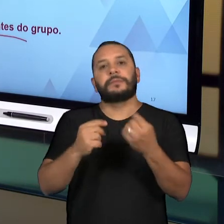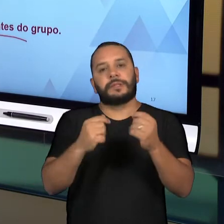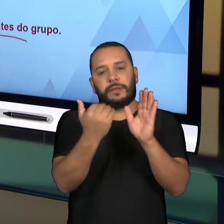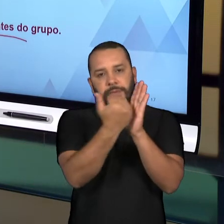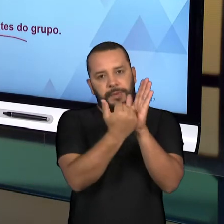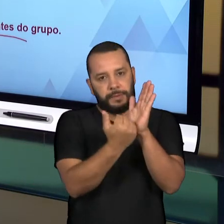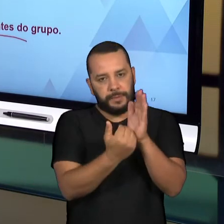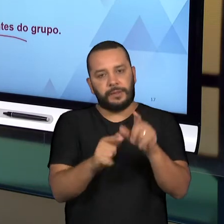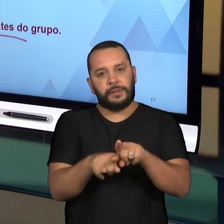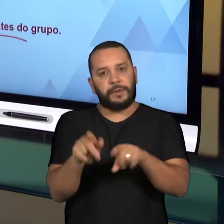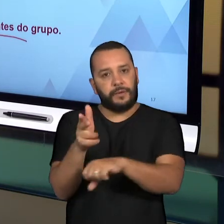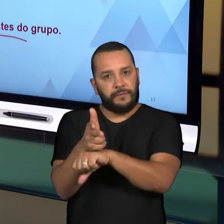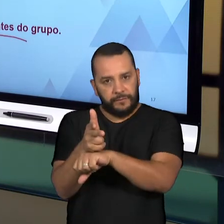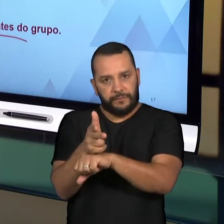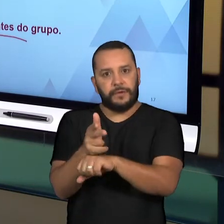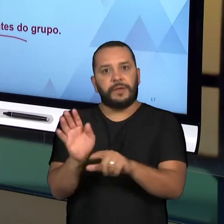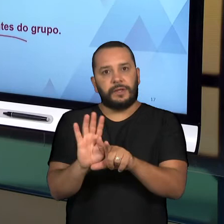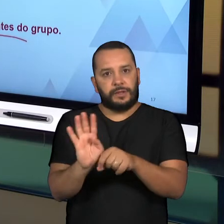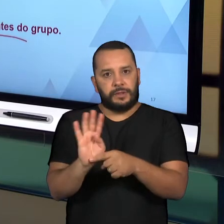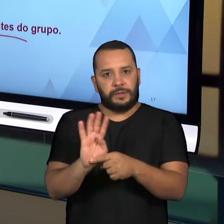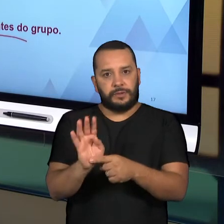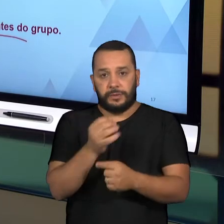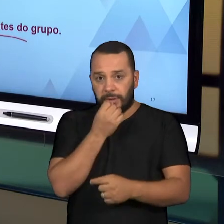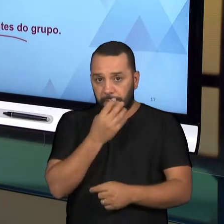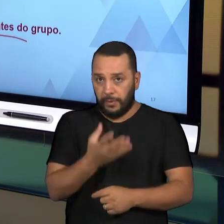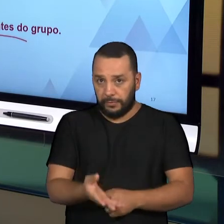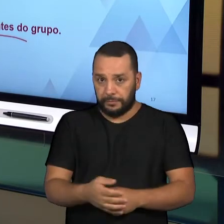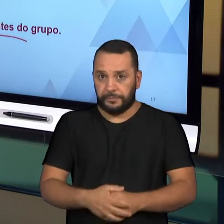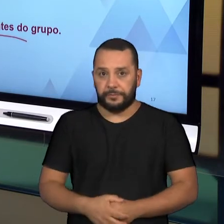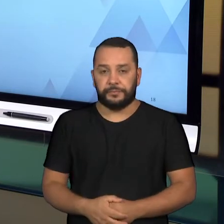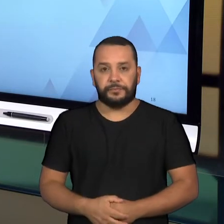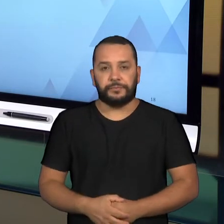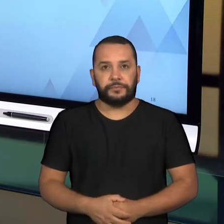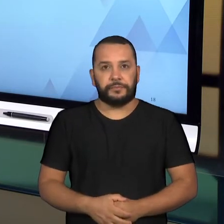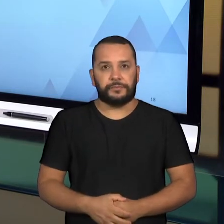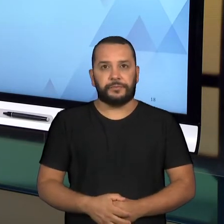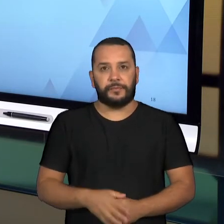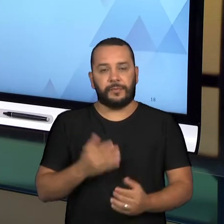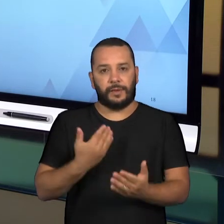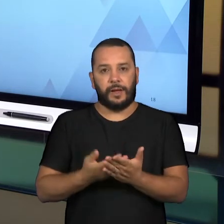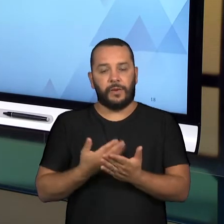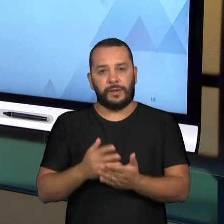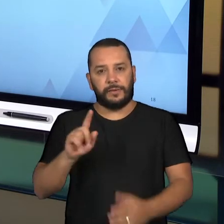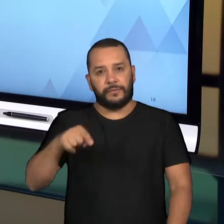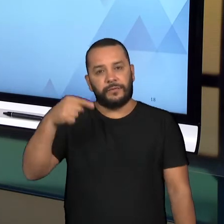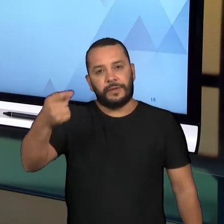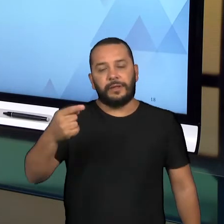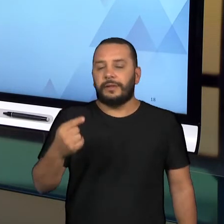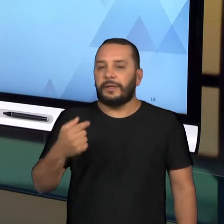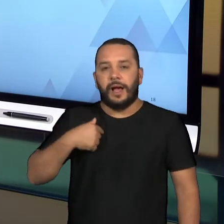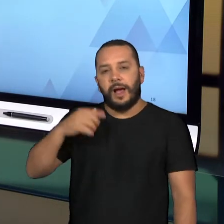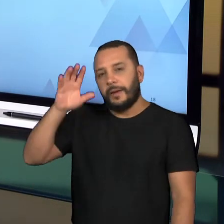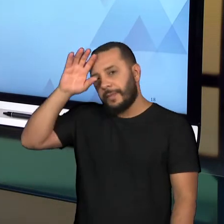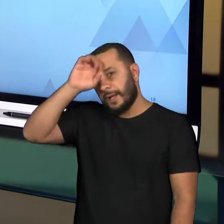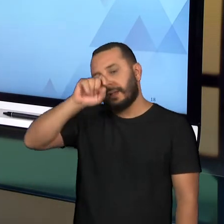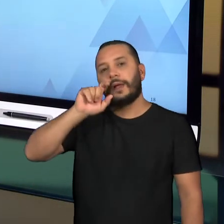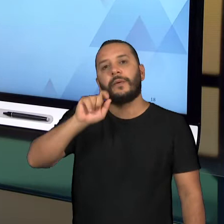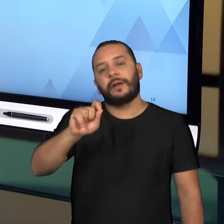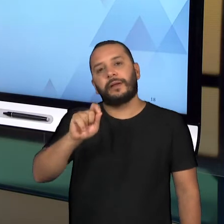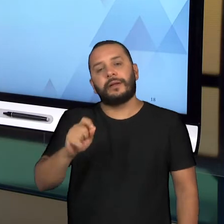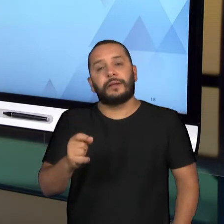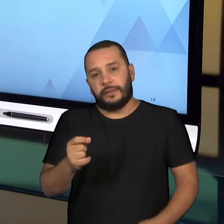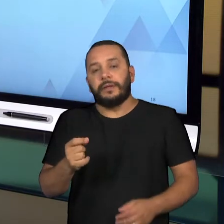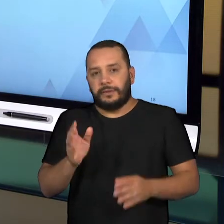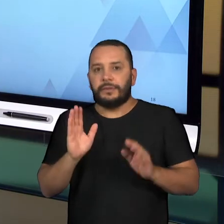relatório como também da vídeo ao bom então nós e aí na próxima aula nós vamos conversar a respeito desse